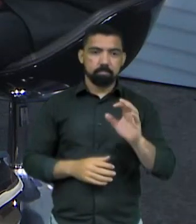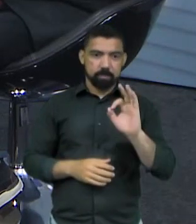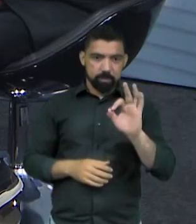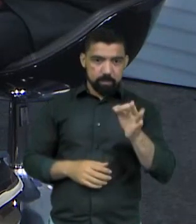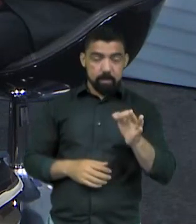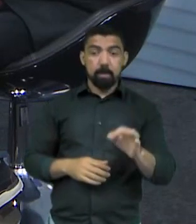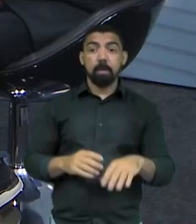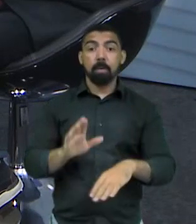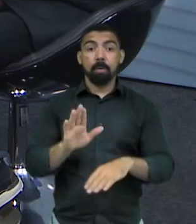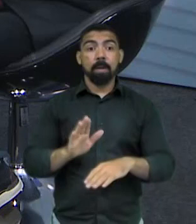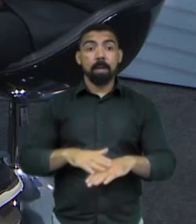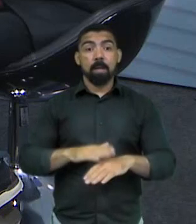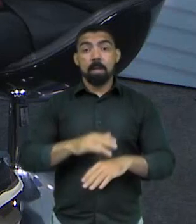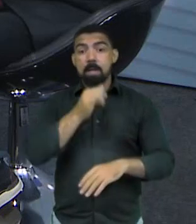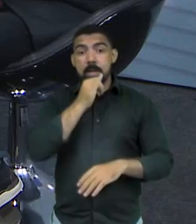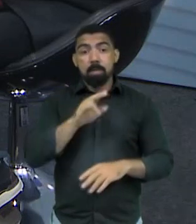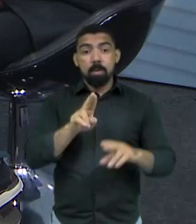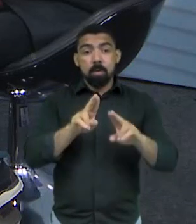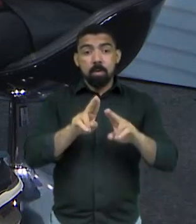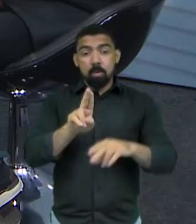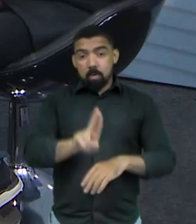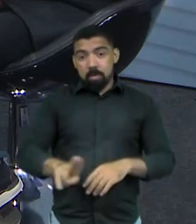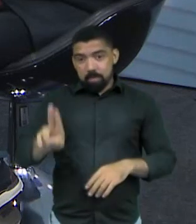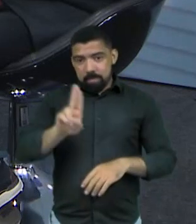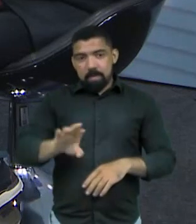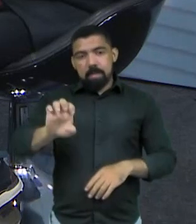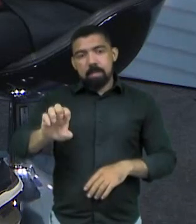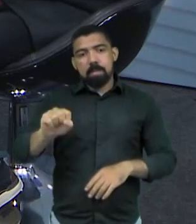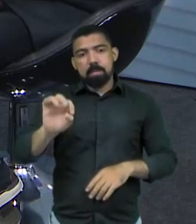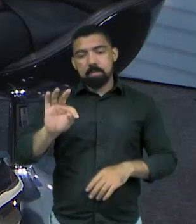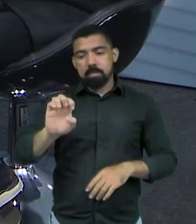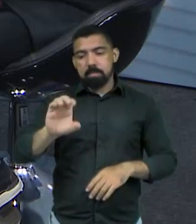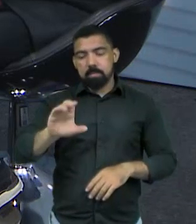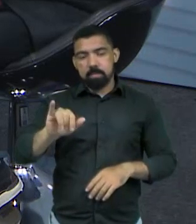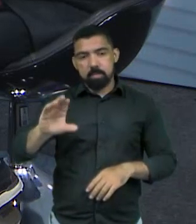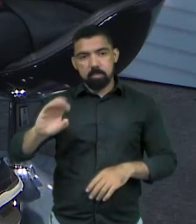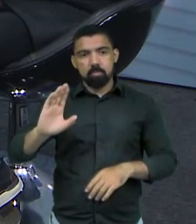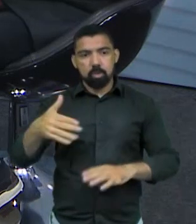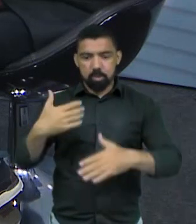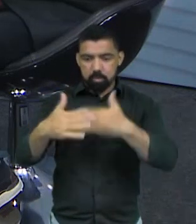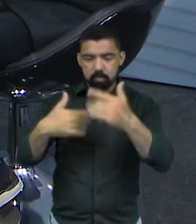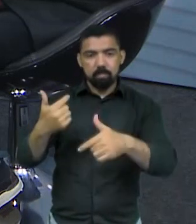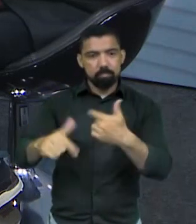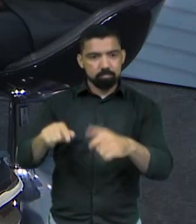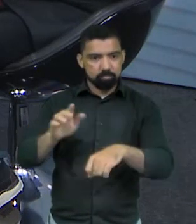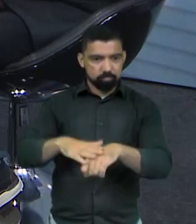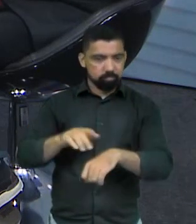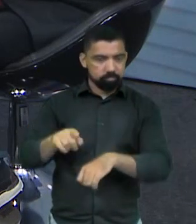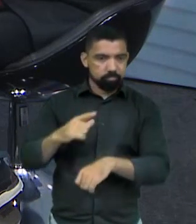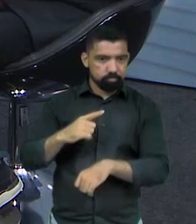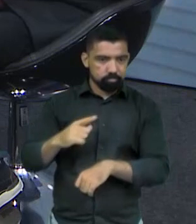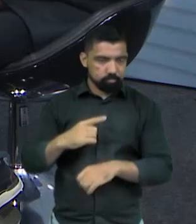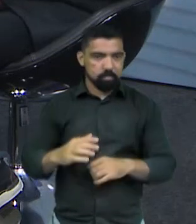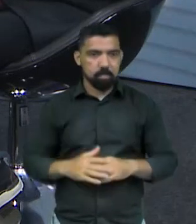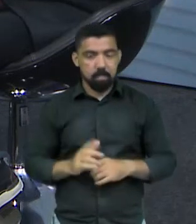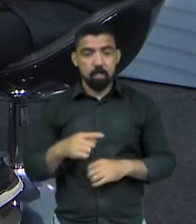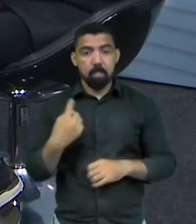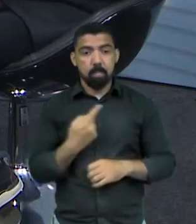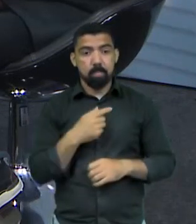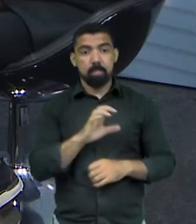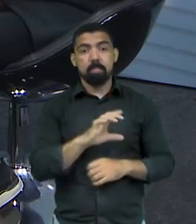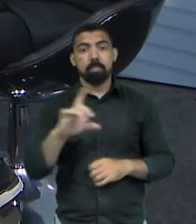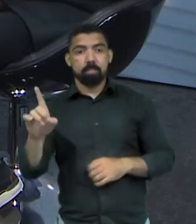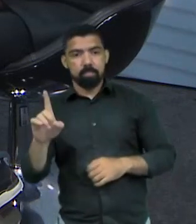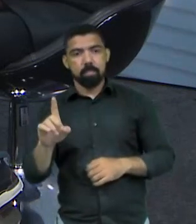Fundação Astef, vem desenvolvendo esse trabalho, né, como... Pode ser assim, como de coordenação, tá, e não